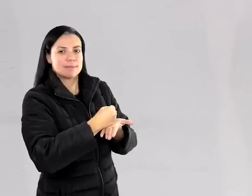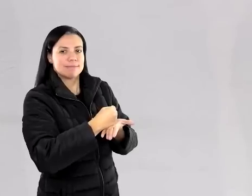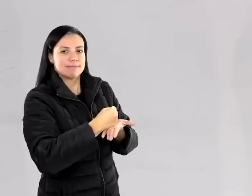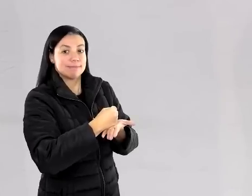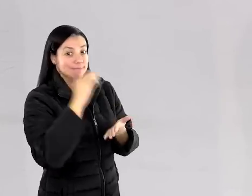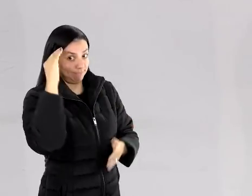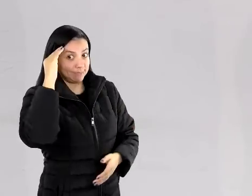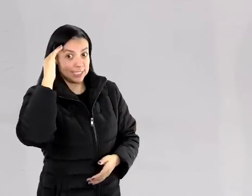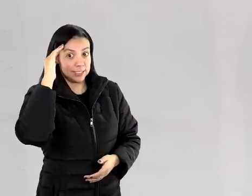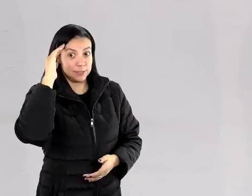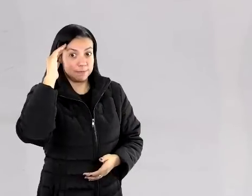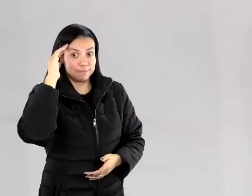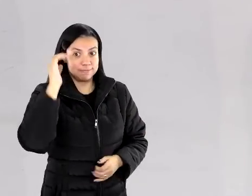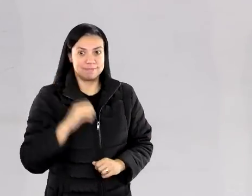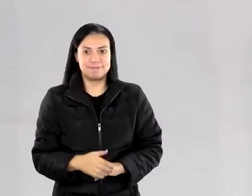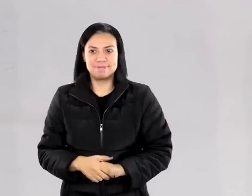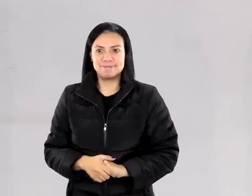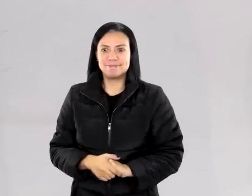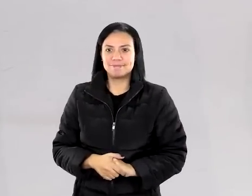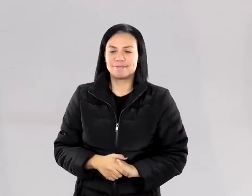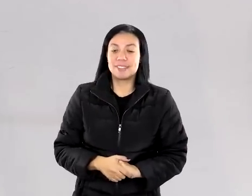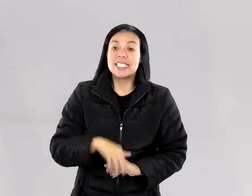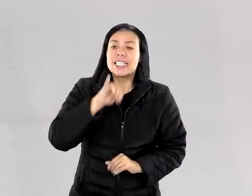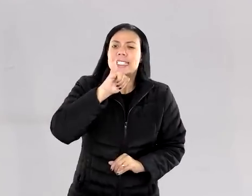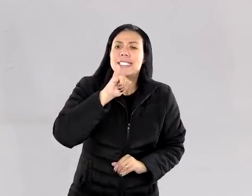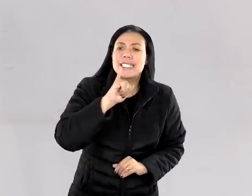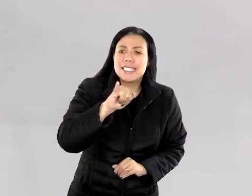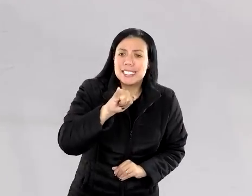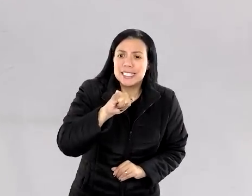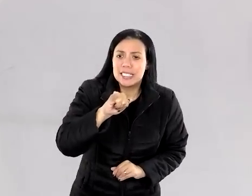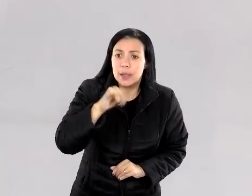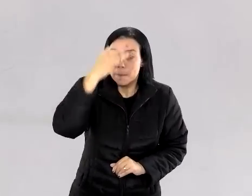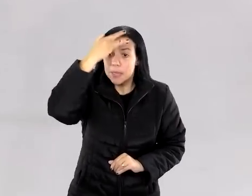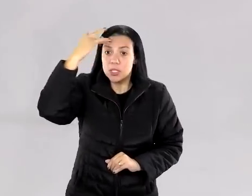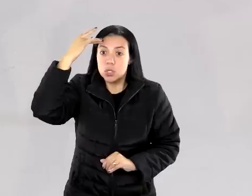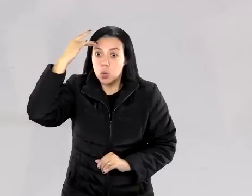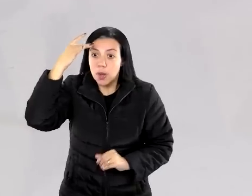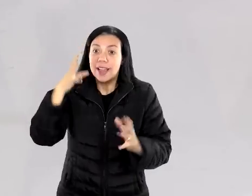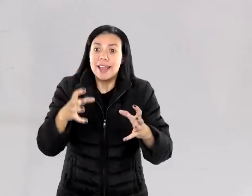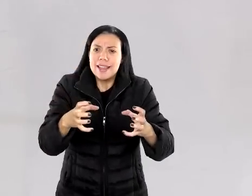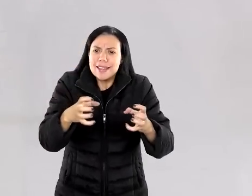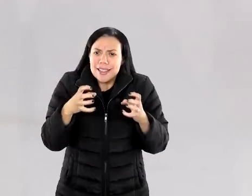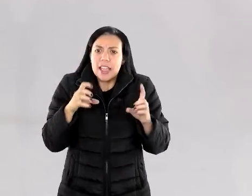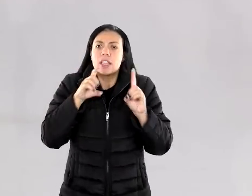Deu para entender? Se alguém quer ser discípulo, segue-me.